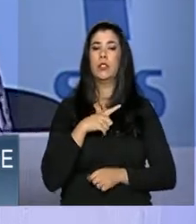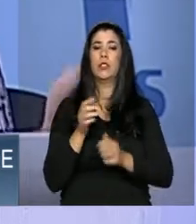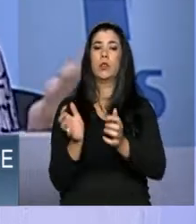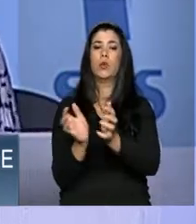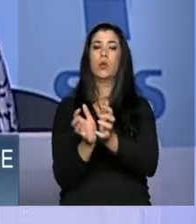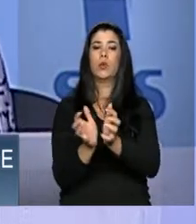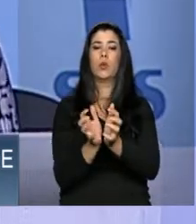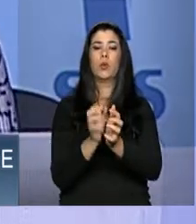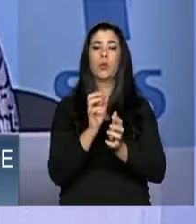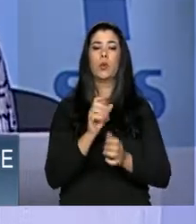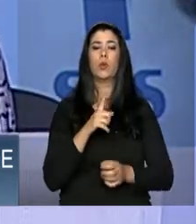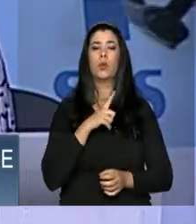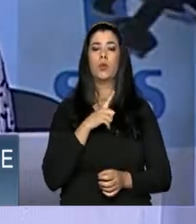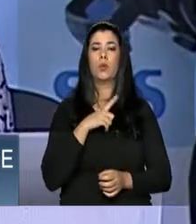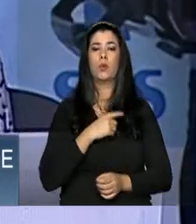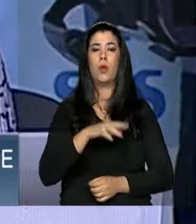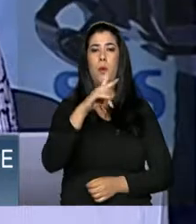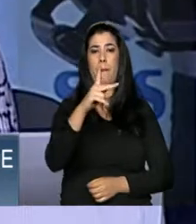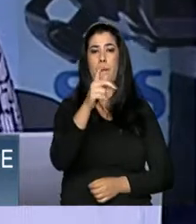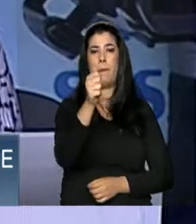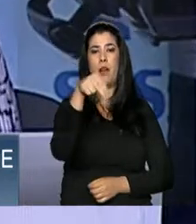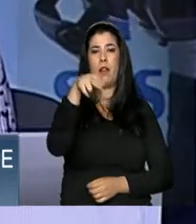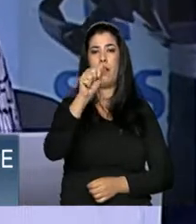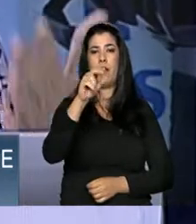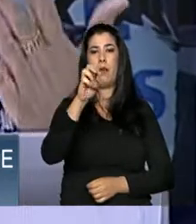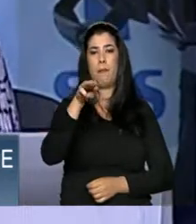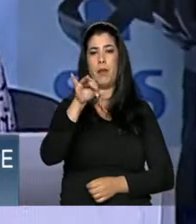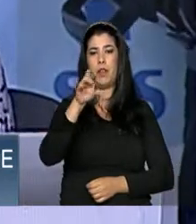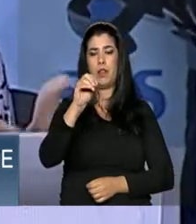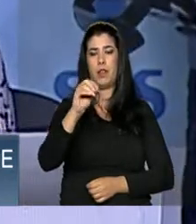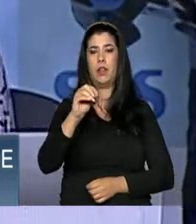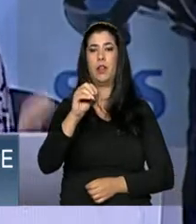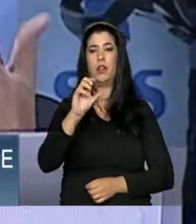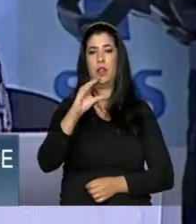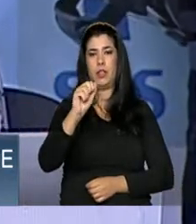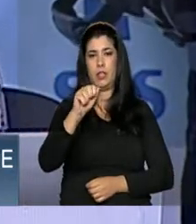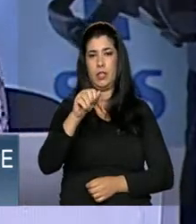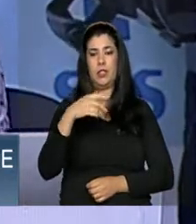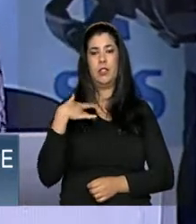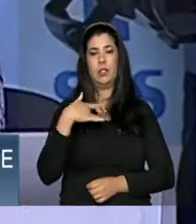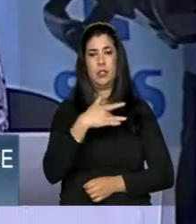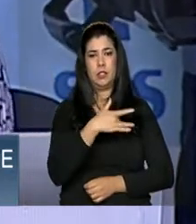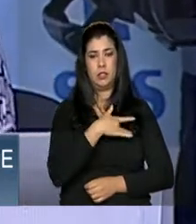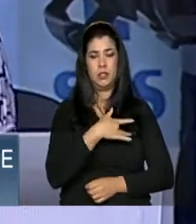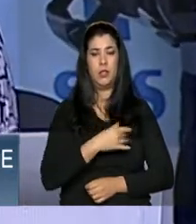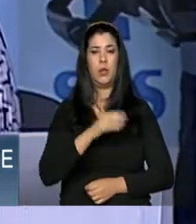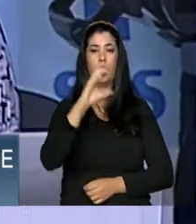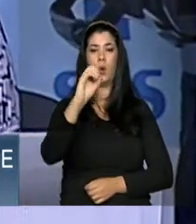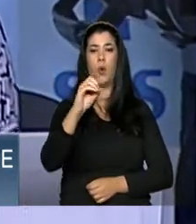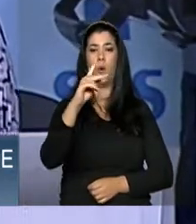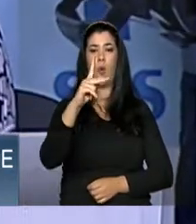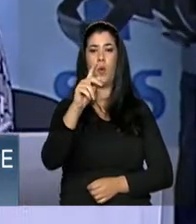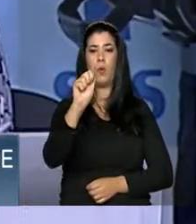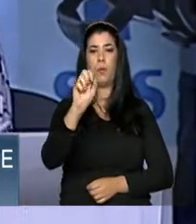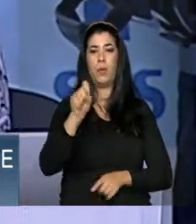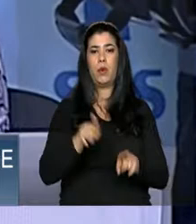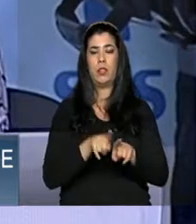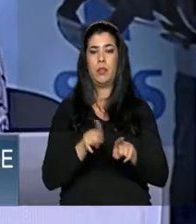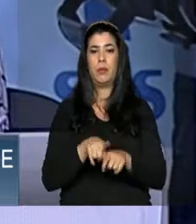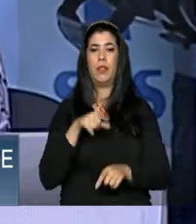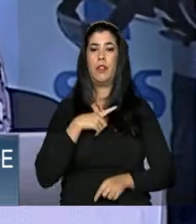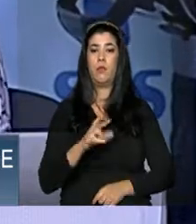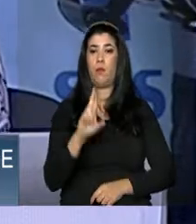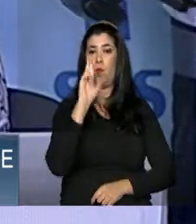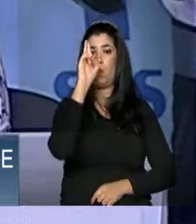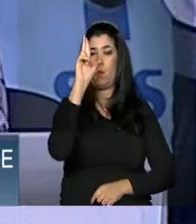Regional, né, da Organização Pan-Americana de Saúde, da OPAS, né? Então, no plano regional, também há referência enquanto